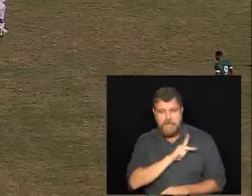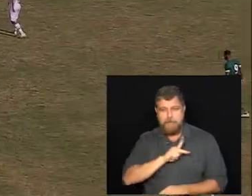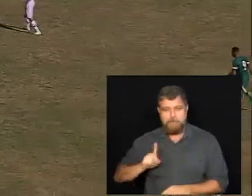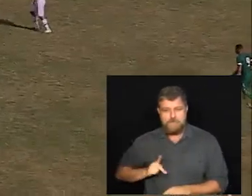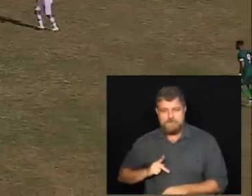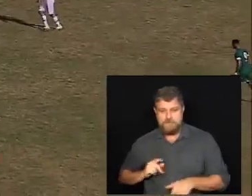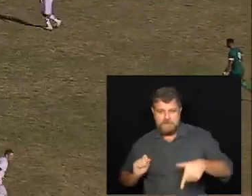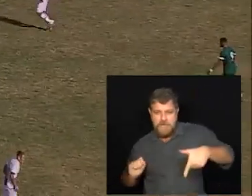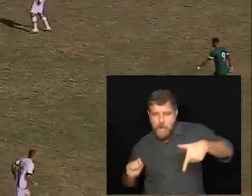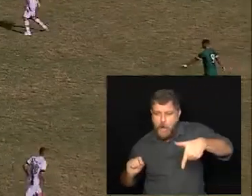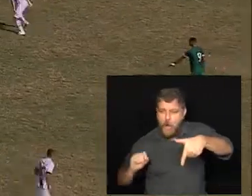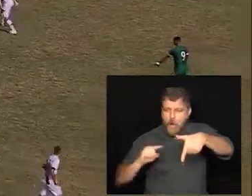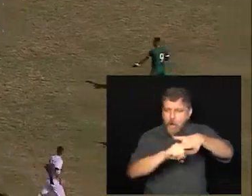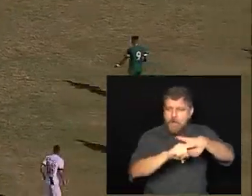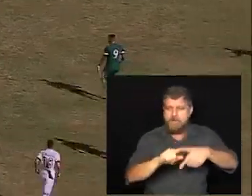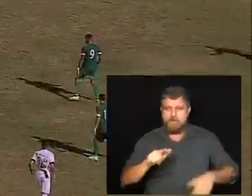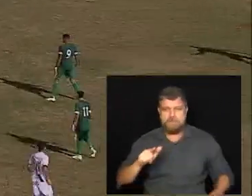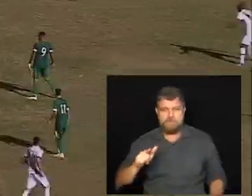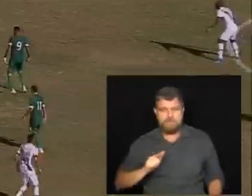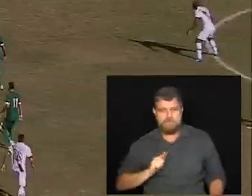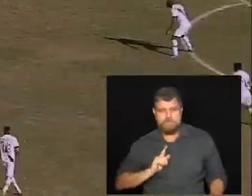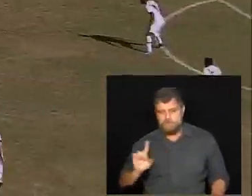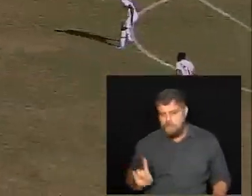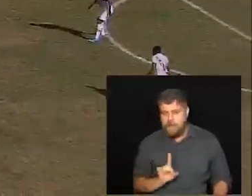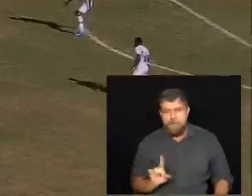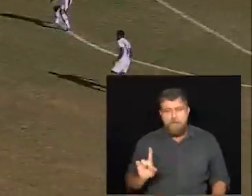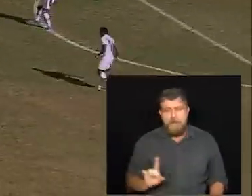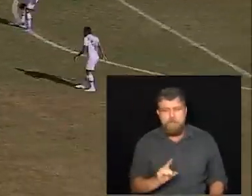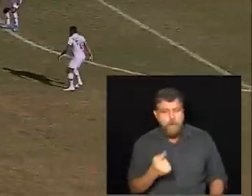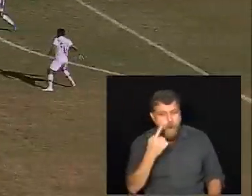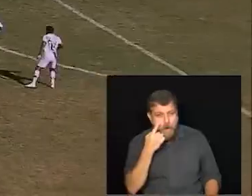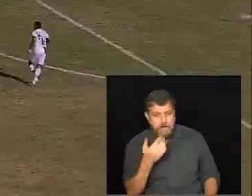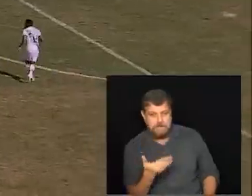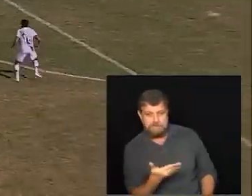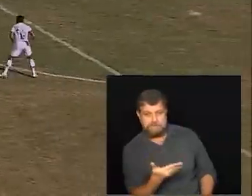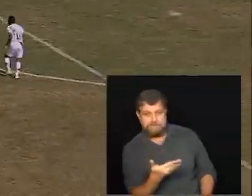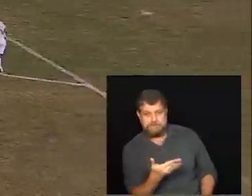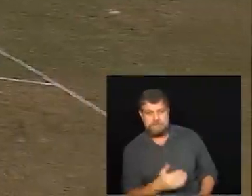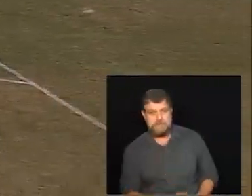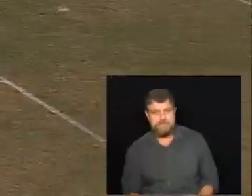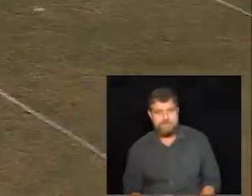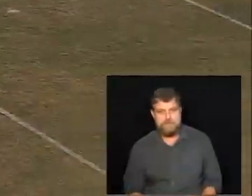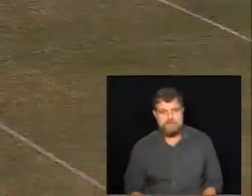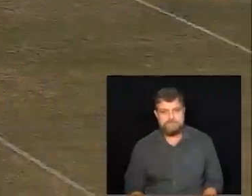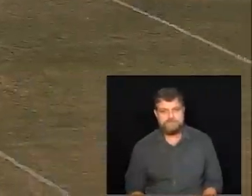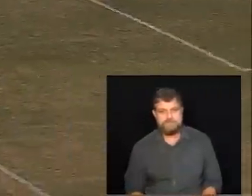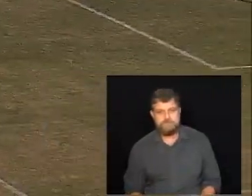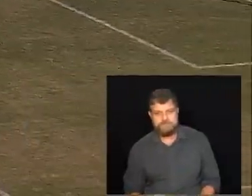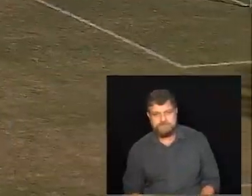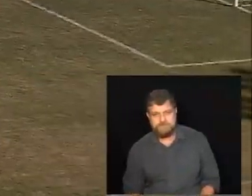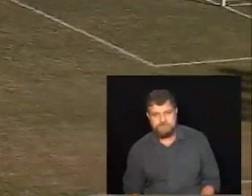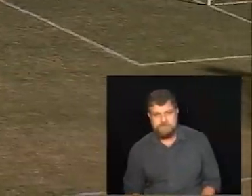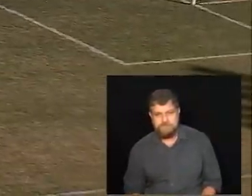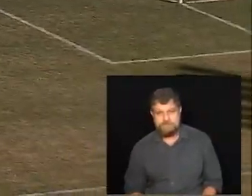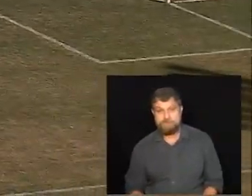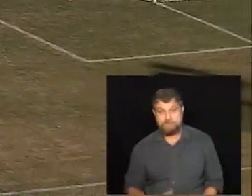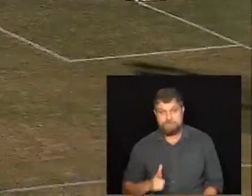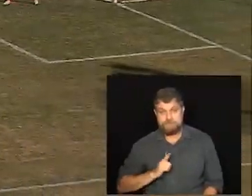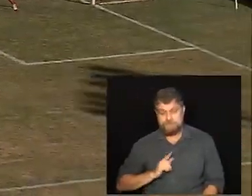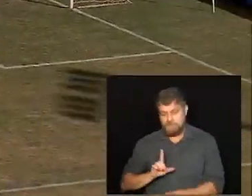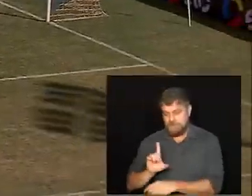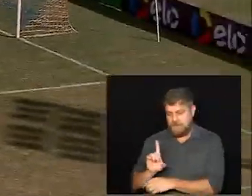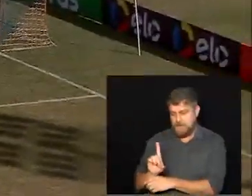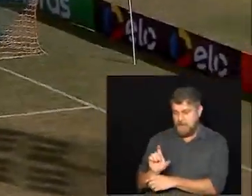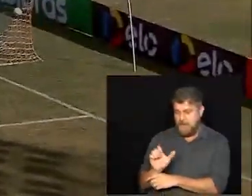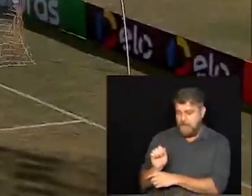Preta, que saiu atrás do marcador, hein? Olha só, muita liberdade, troca de passes, a bola chegou até o